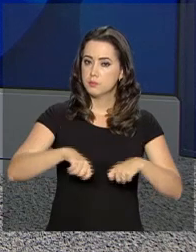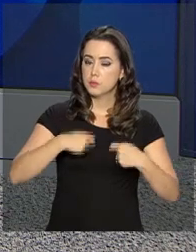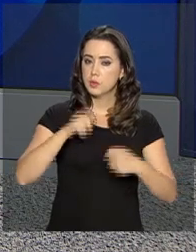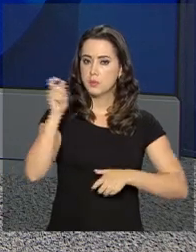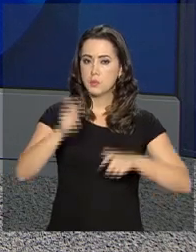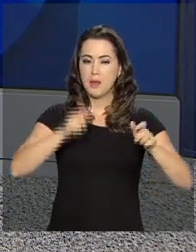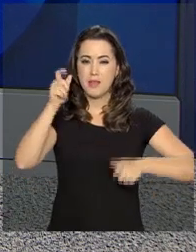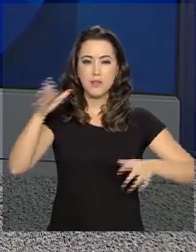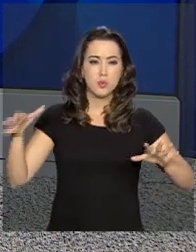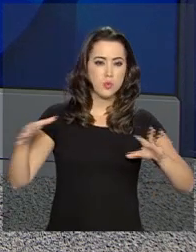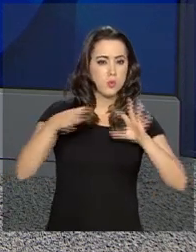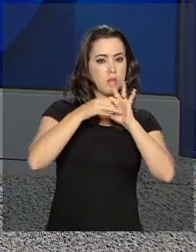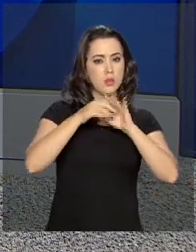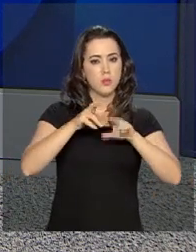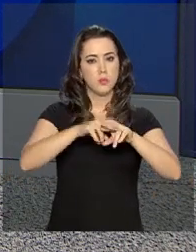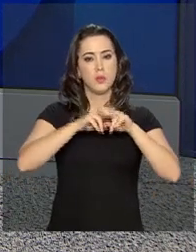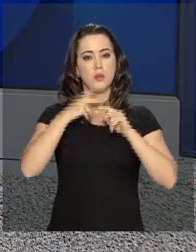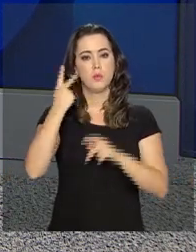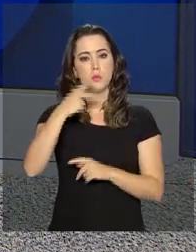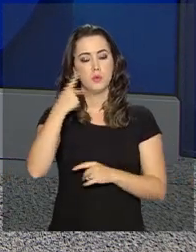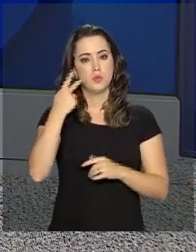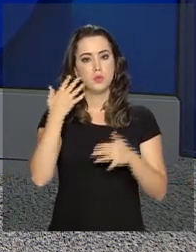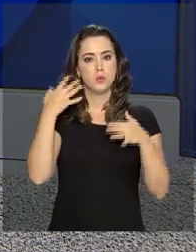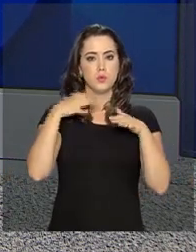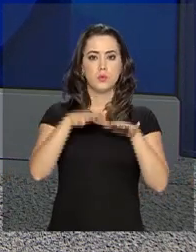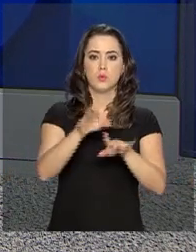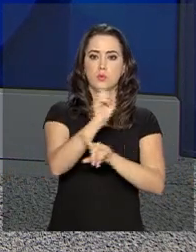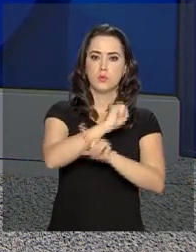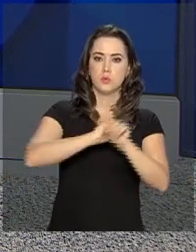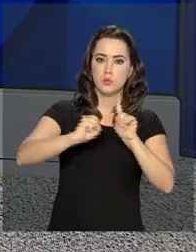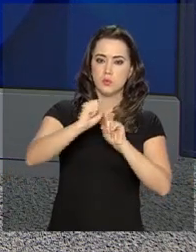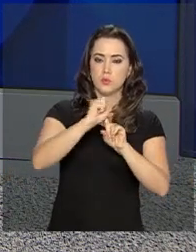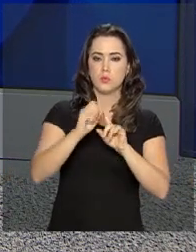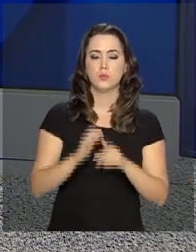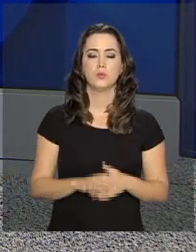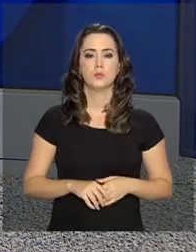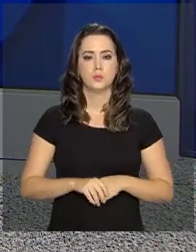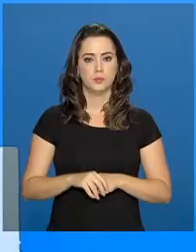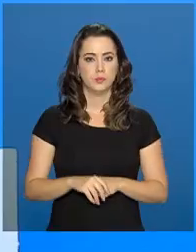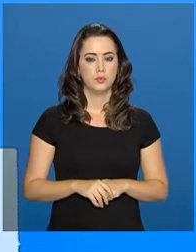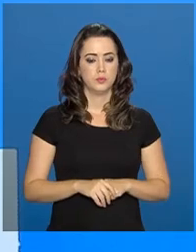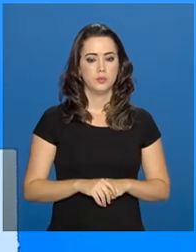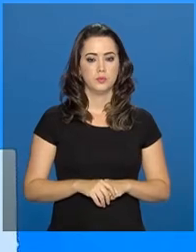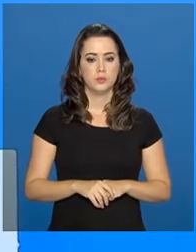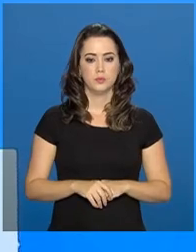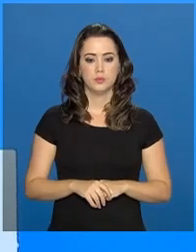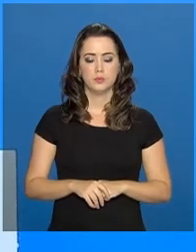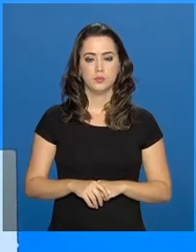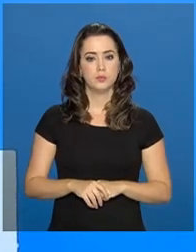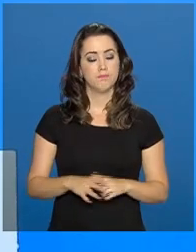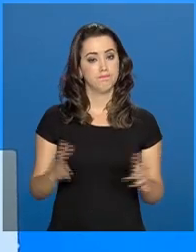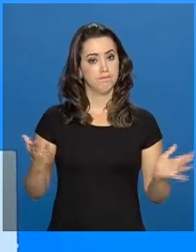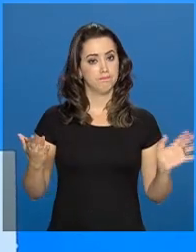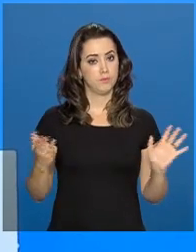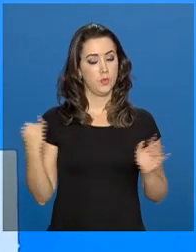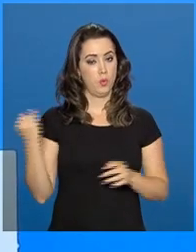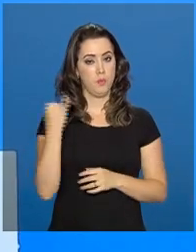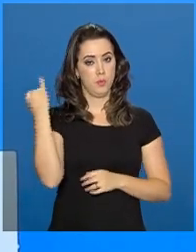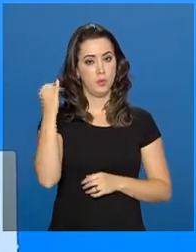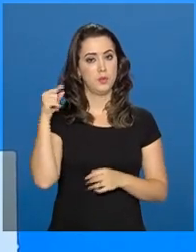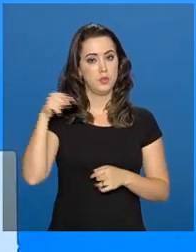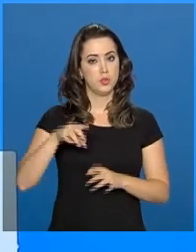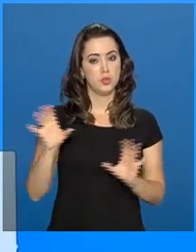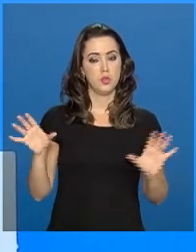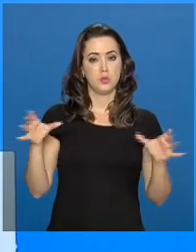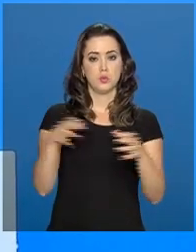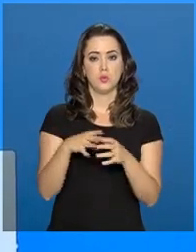de união dos países em favor de políticas de inclusão social. A tese prevalecente nesta